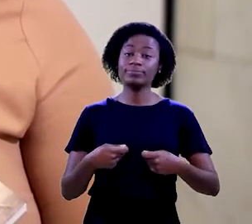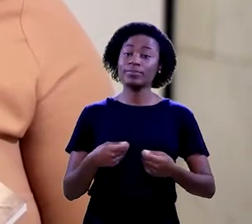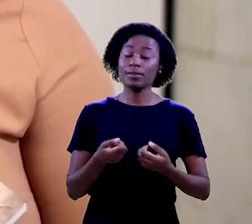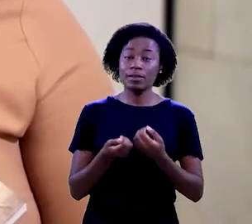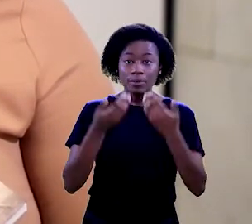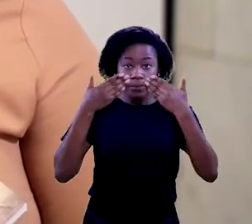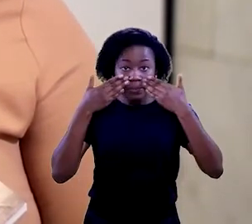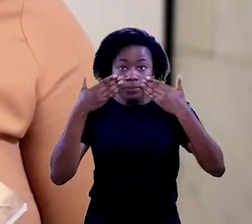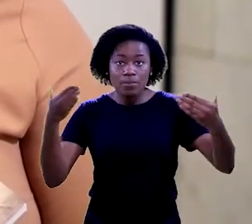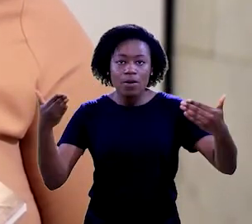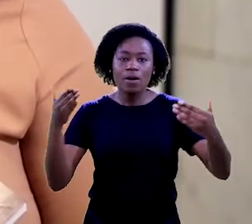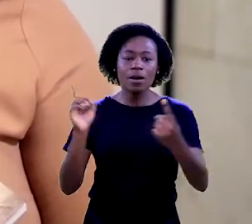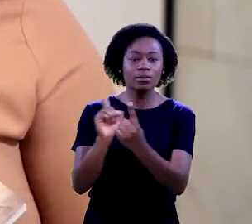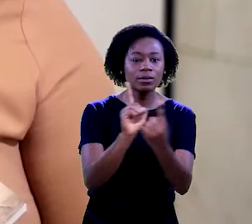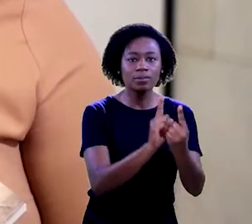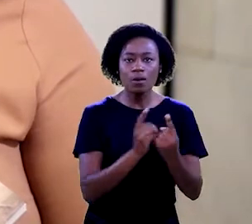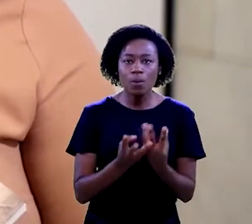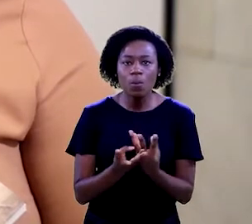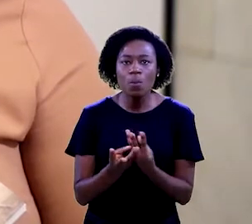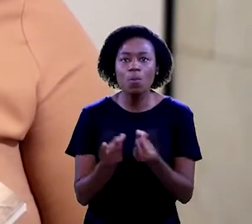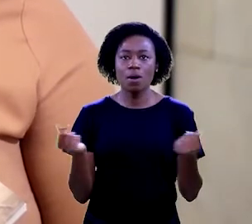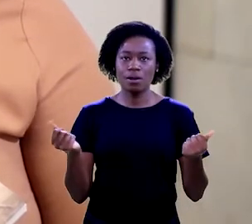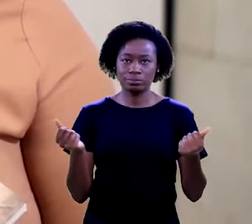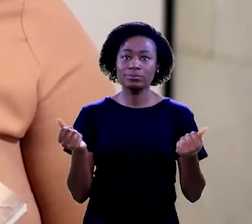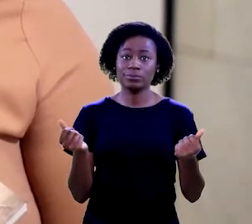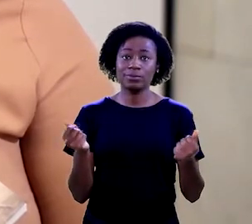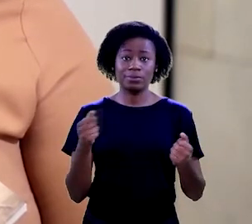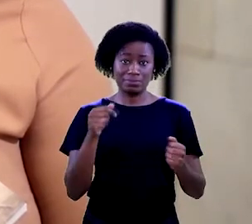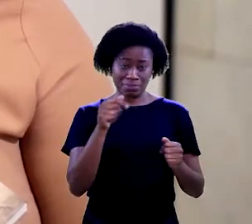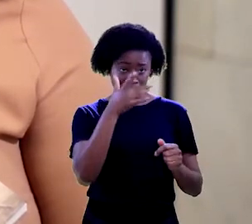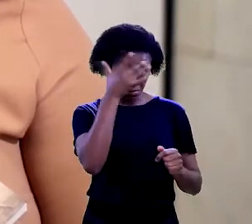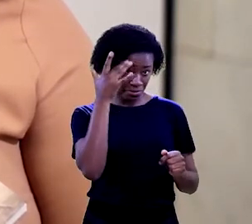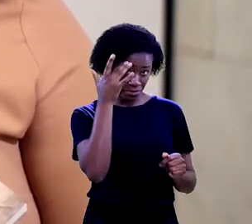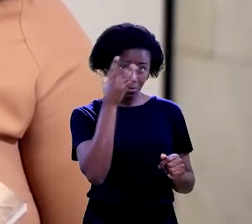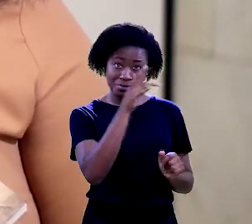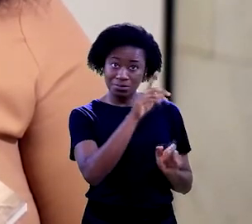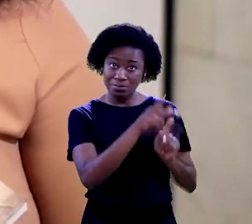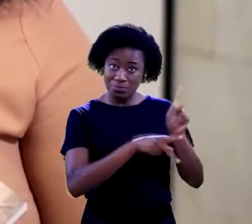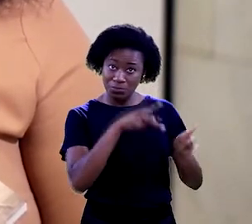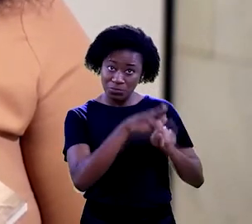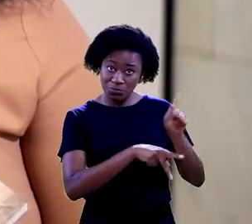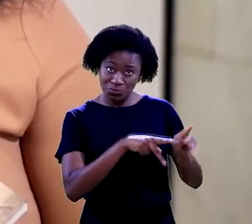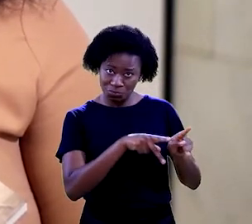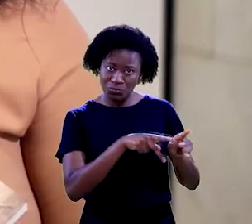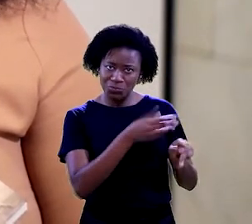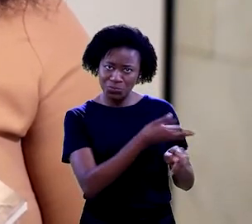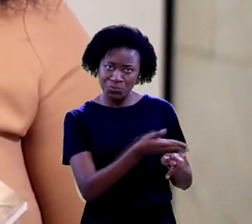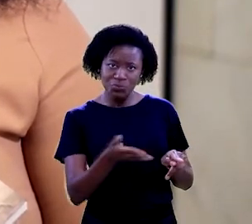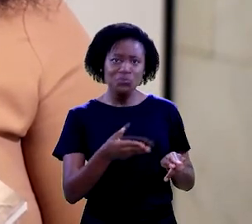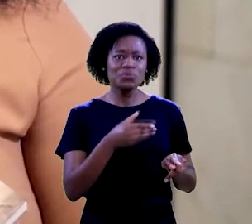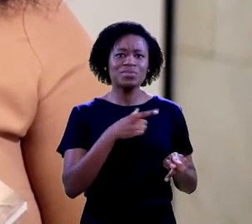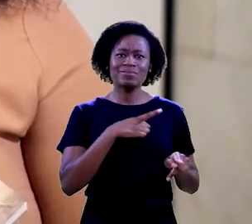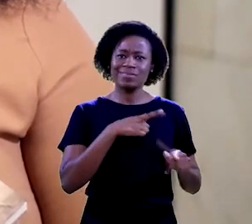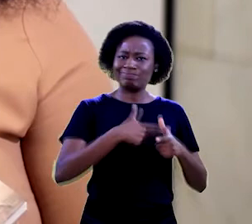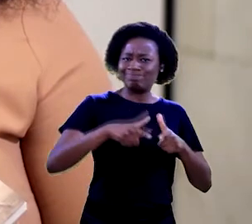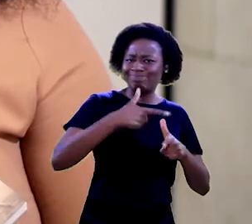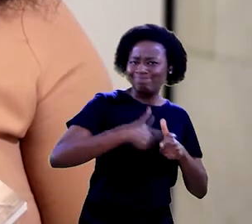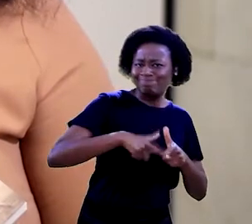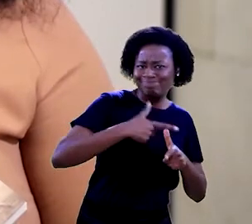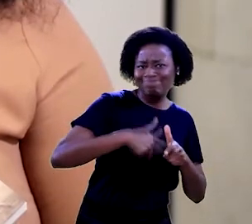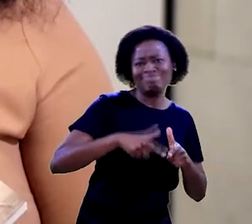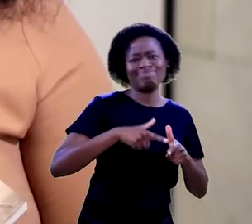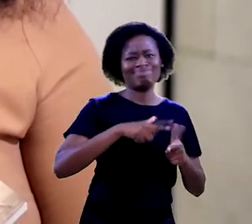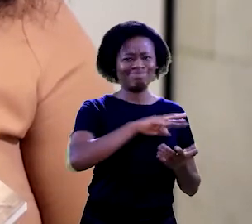numa qualidade de atendimento suficiente para aqueles que precisam, principalmente para aquelas pessoas que estão em situação de